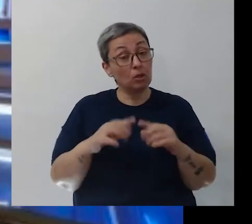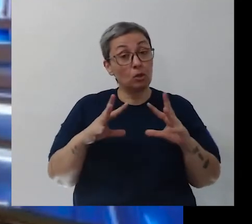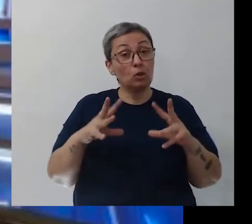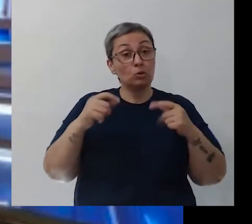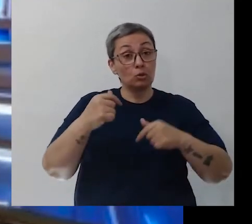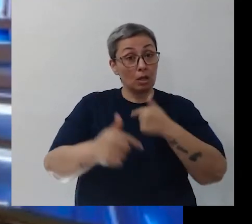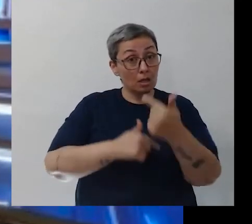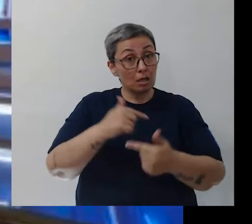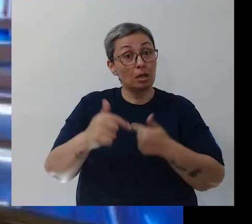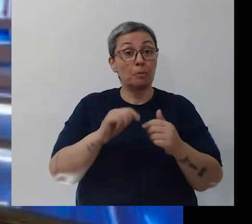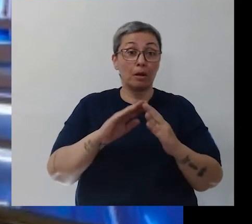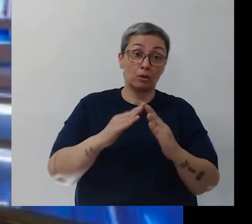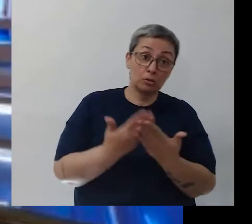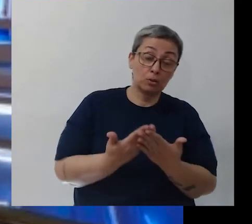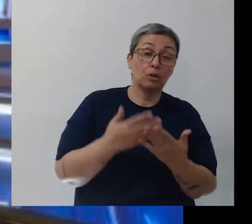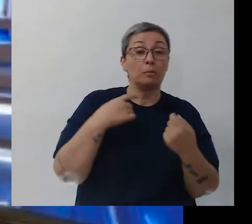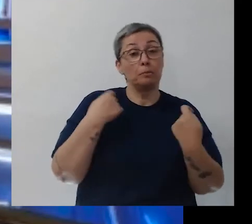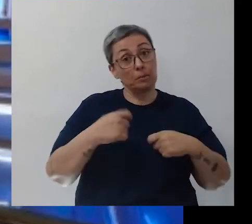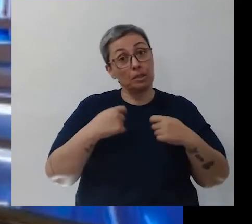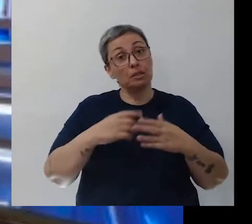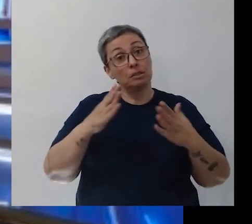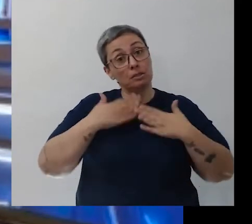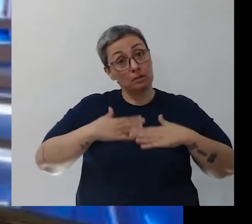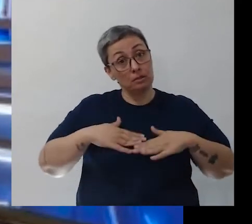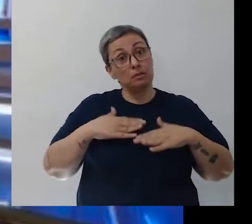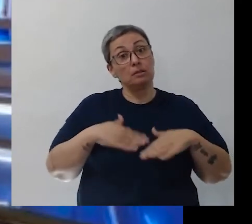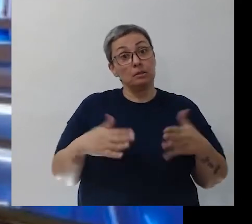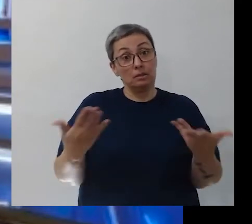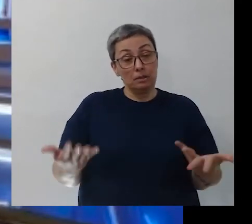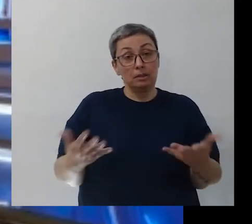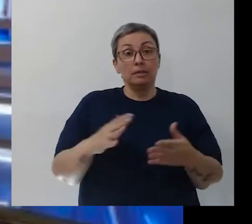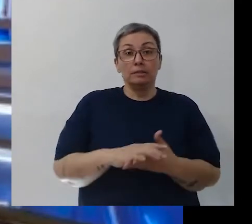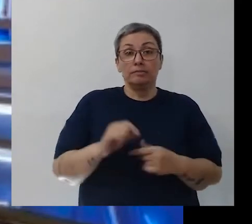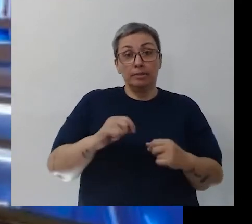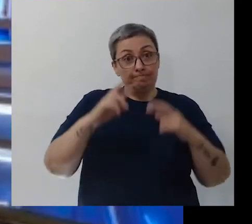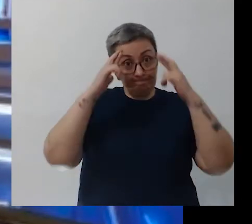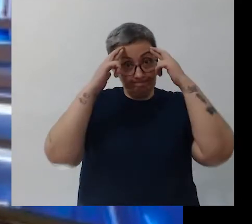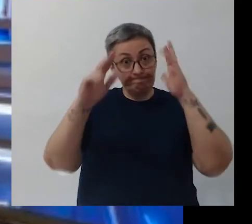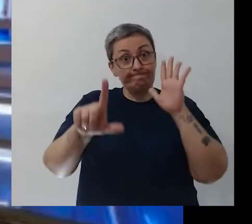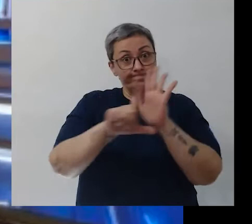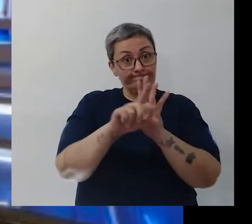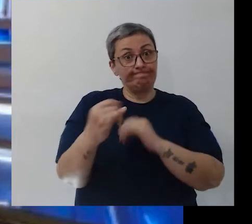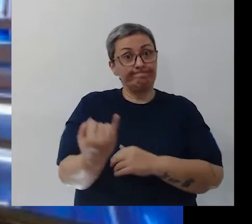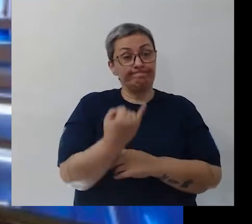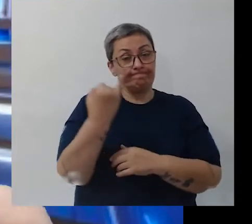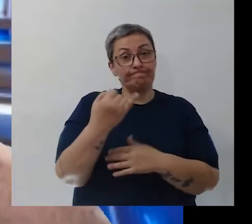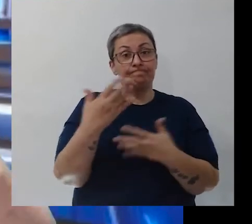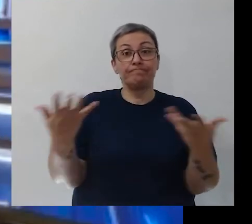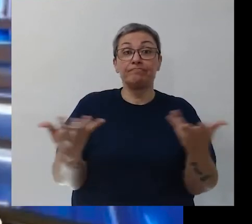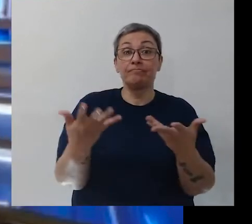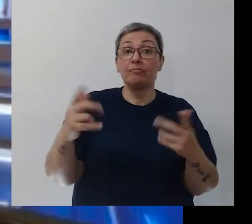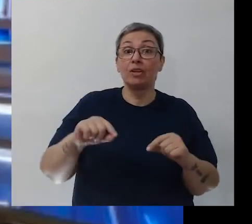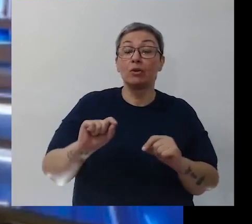seus trabalhos, escola e precisam descansar, né? Bora respeitar a lei, é importante, né? Bom,